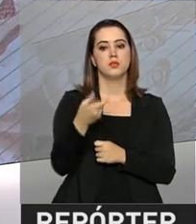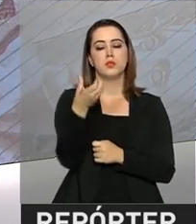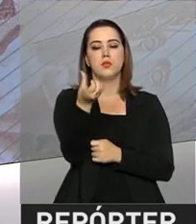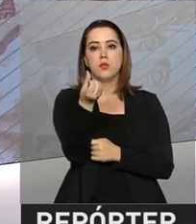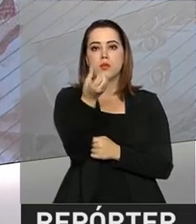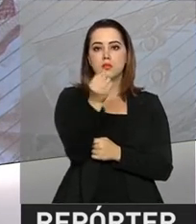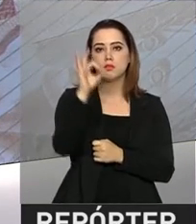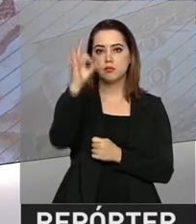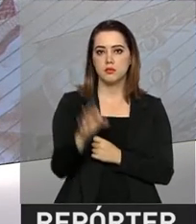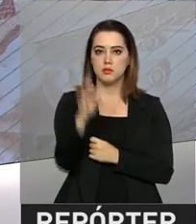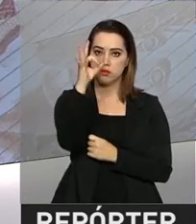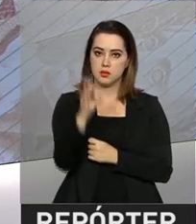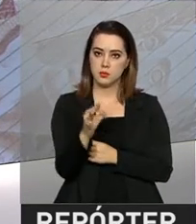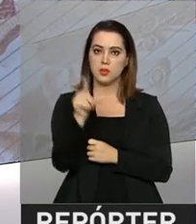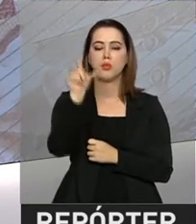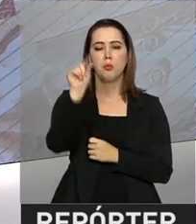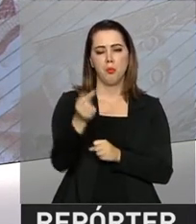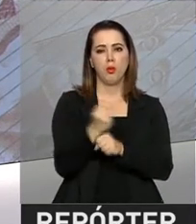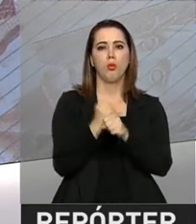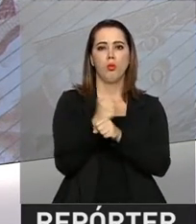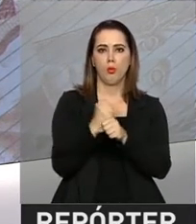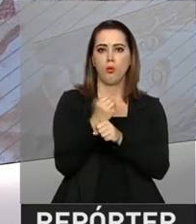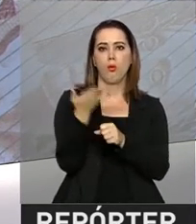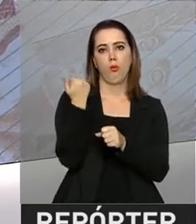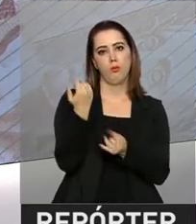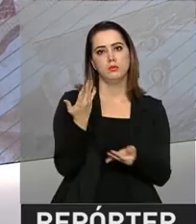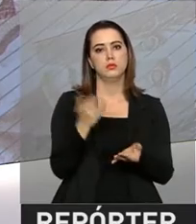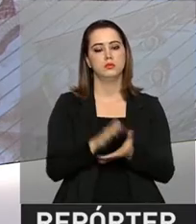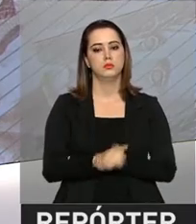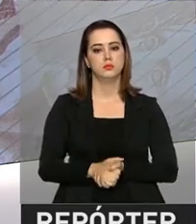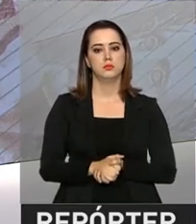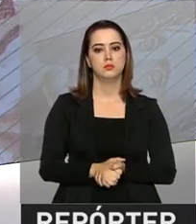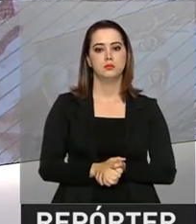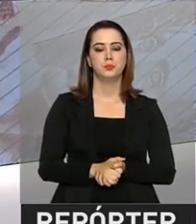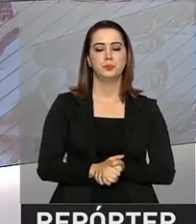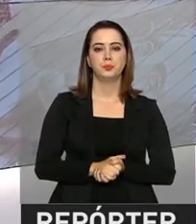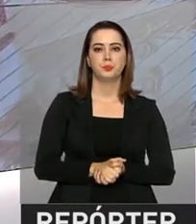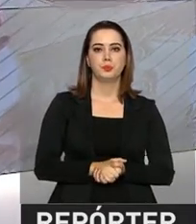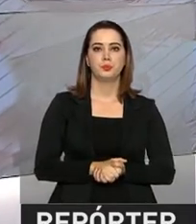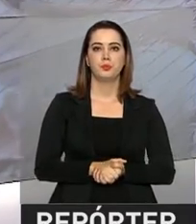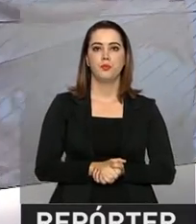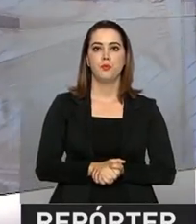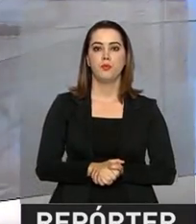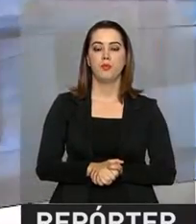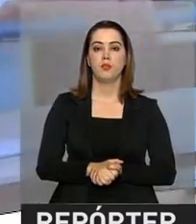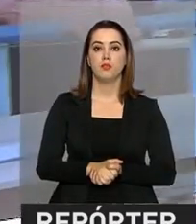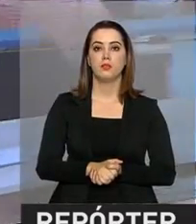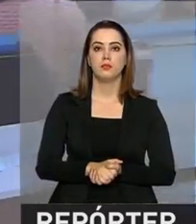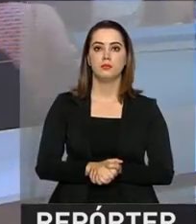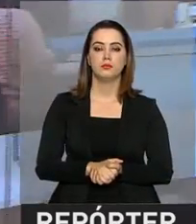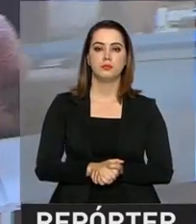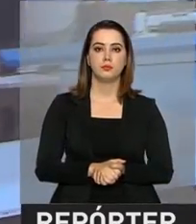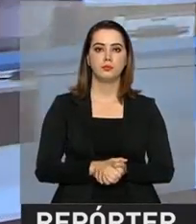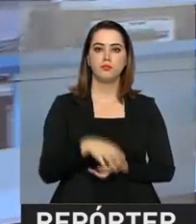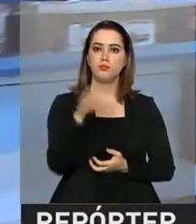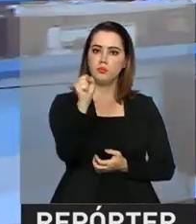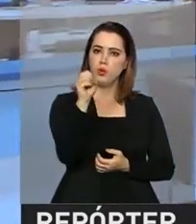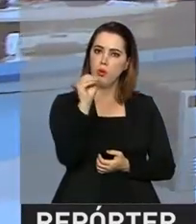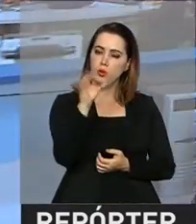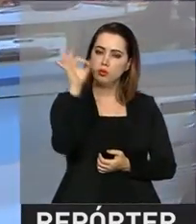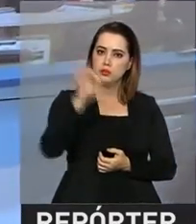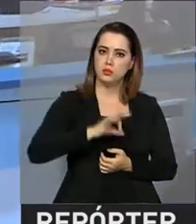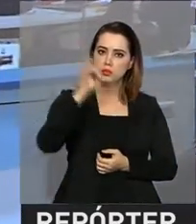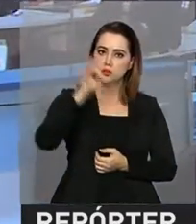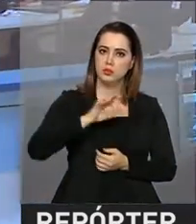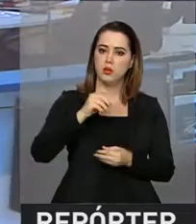que no mesmo período de 2011 que foi de 7,36 por cento e oitenta por cento